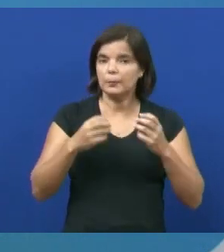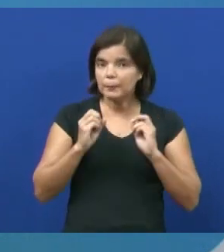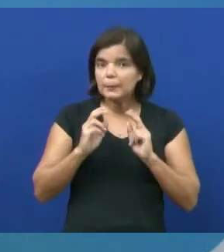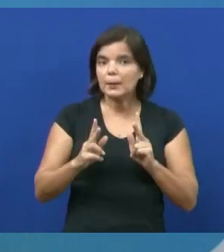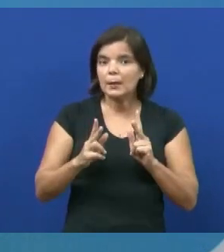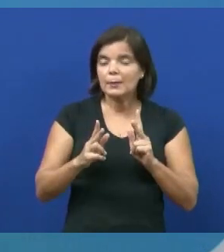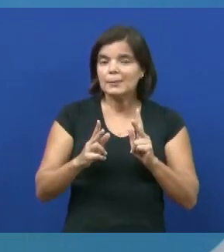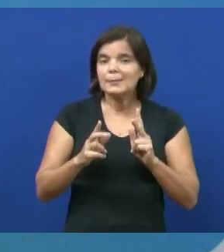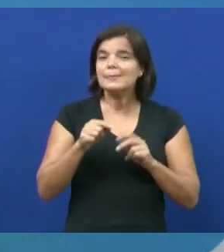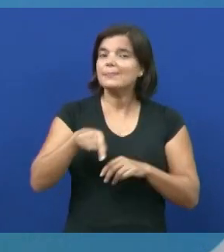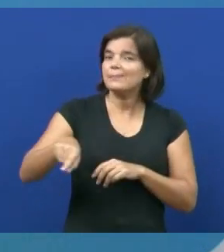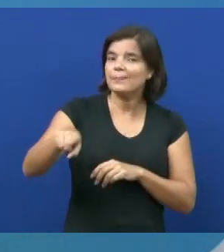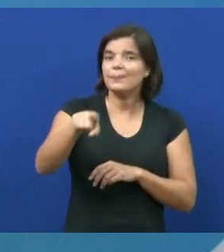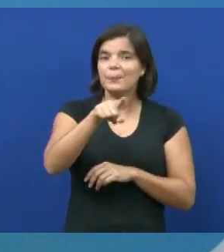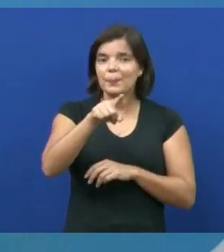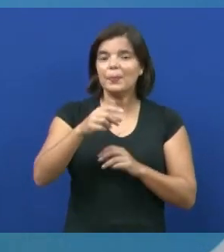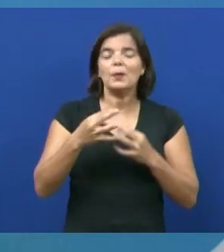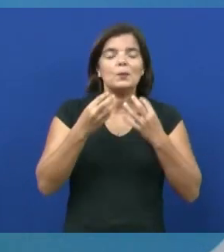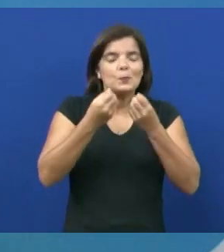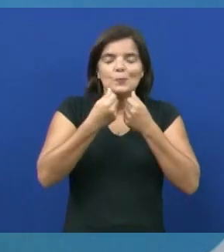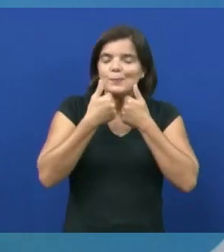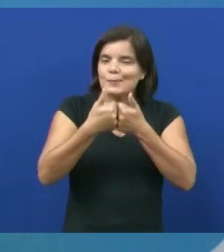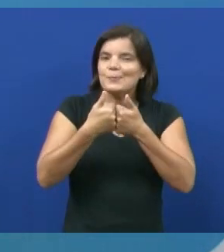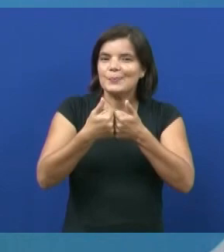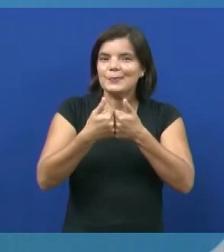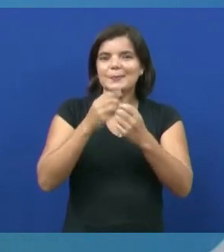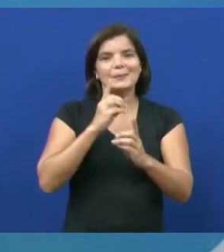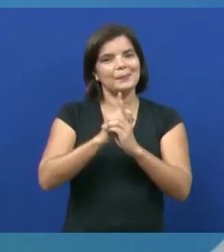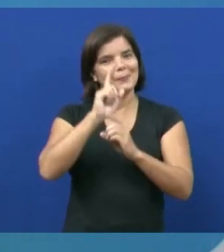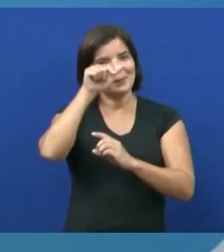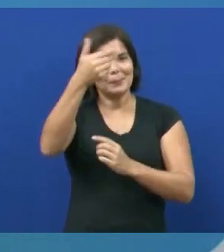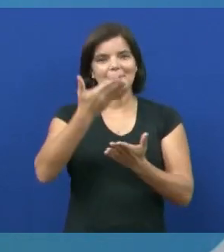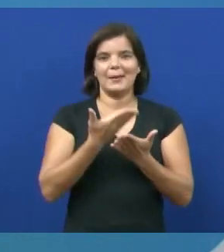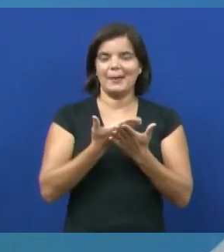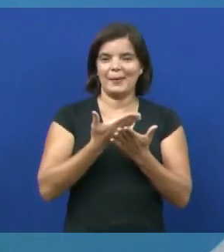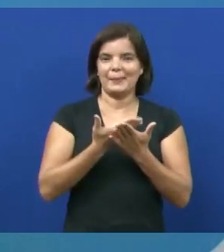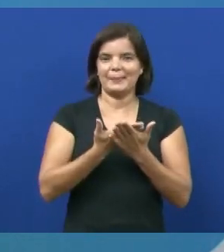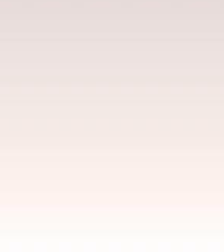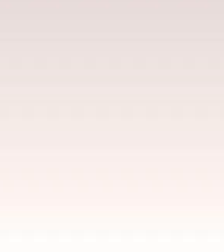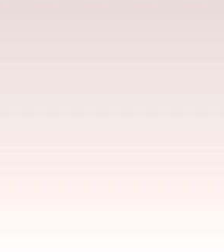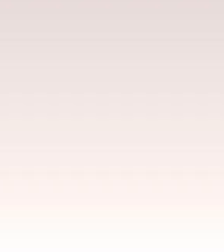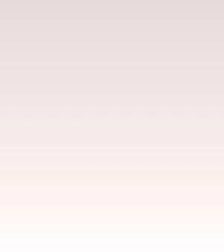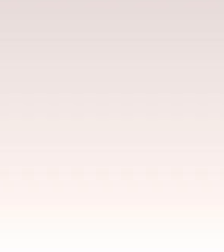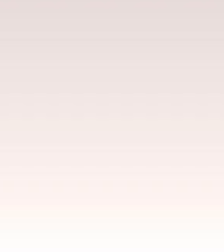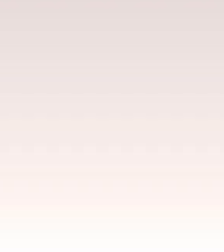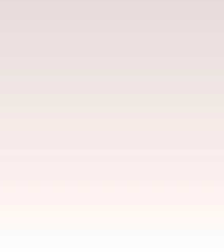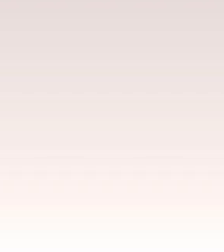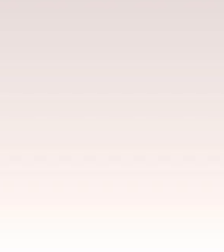ok? Desejo a vocês tudo de bom e nos encontramos na próxima aula.